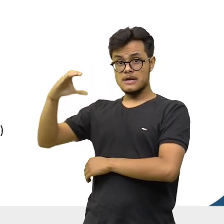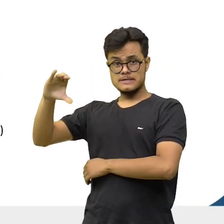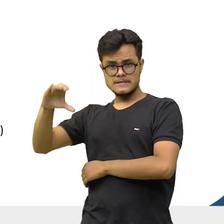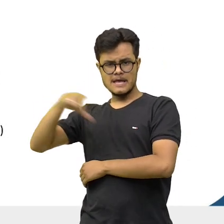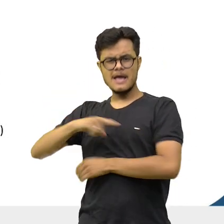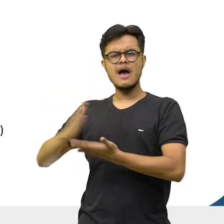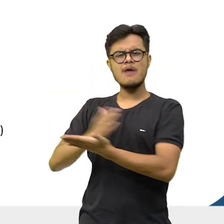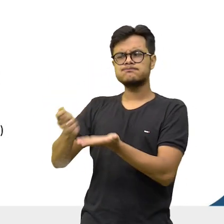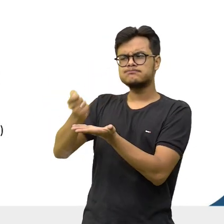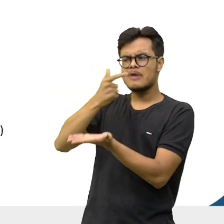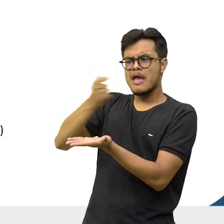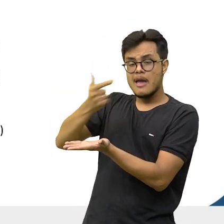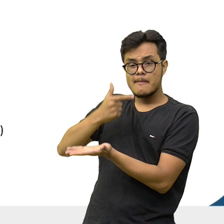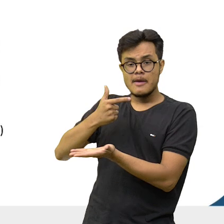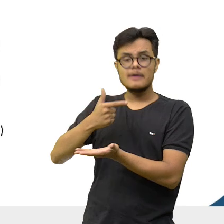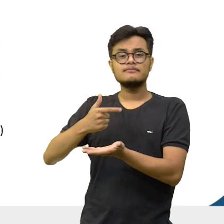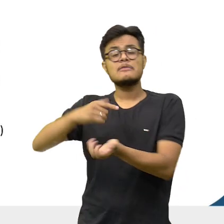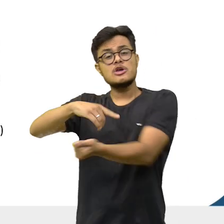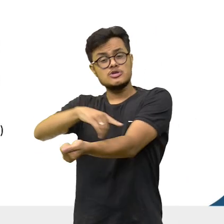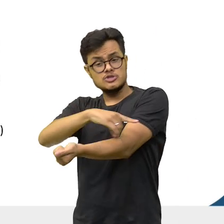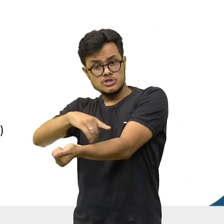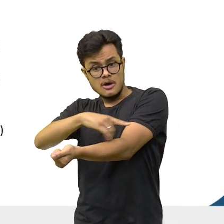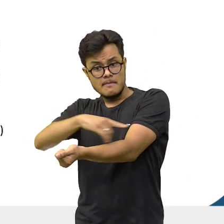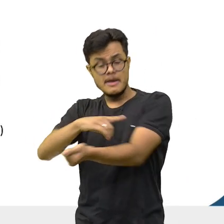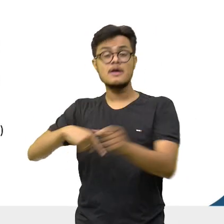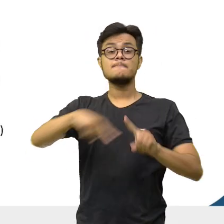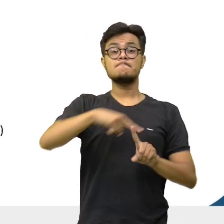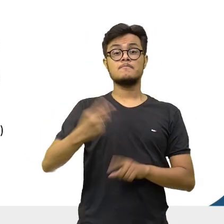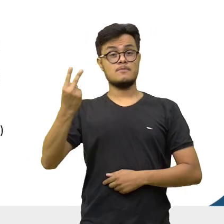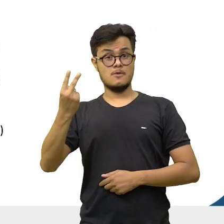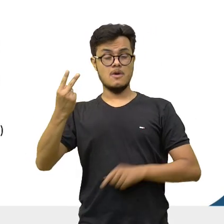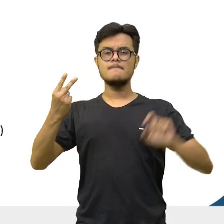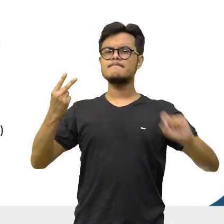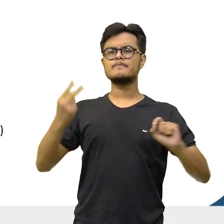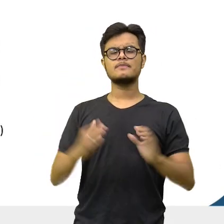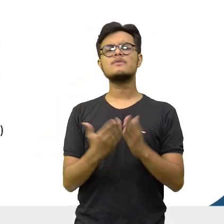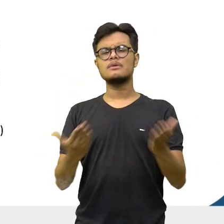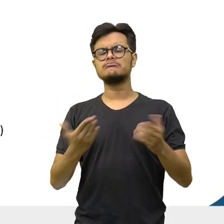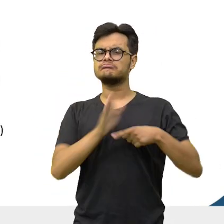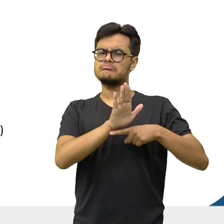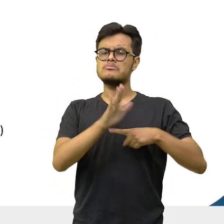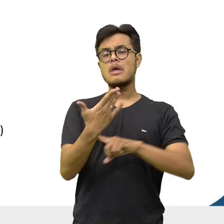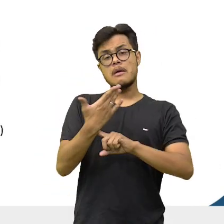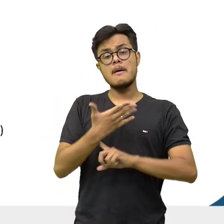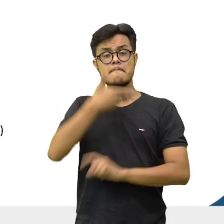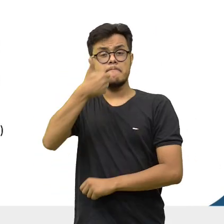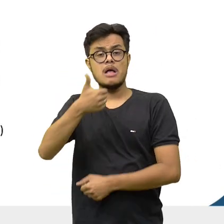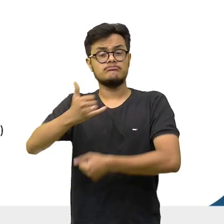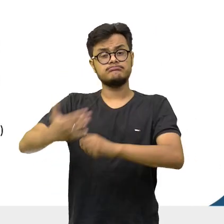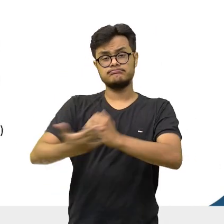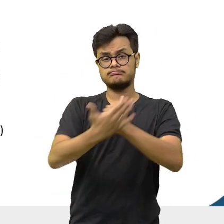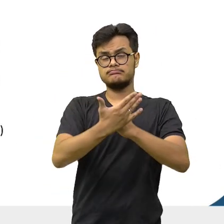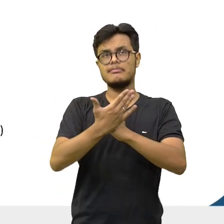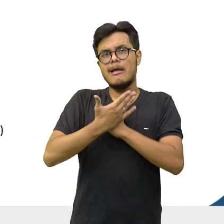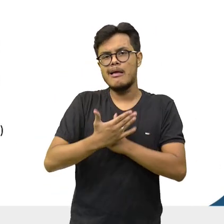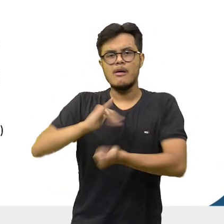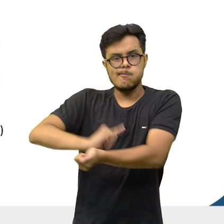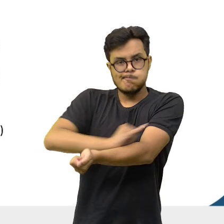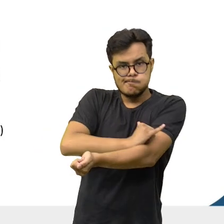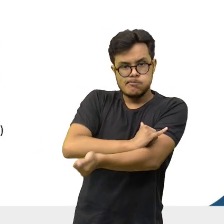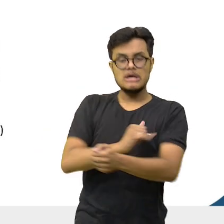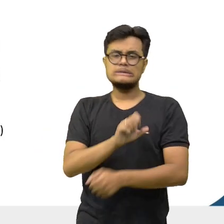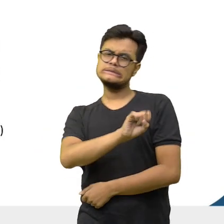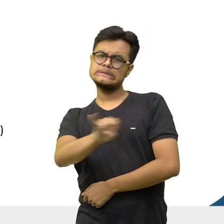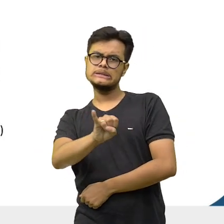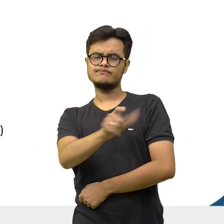remédios voltados para diabetes tipo 2, ajudavam pessoas com obesidade, e mesmo aquelas sem